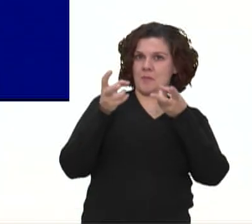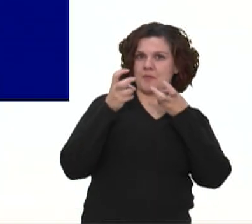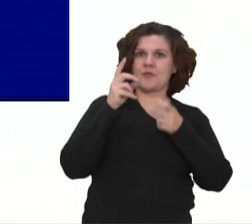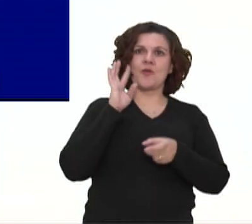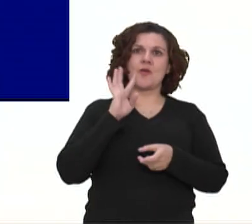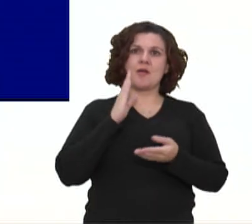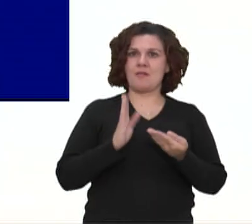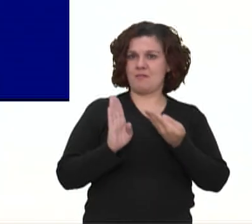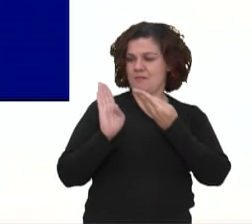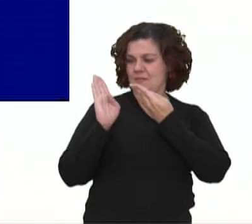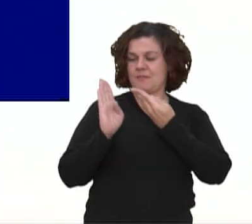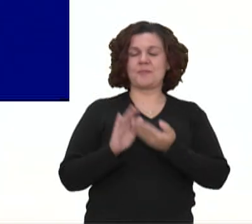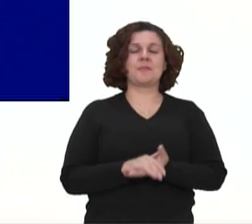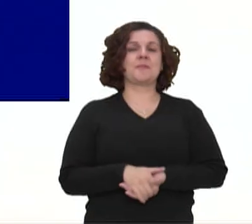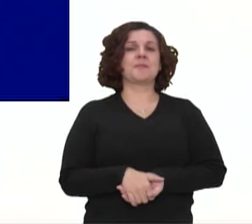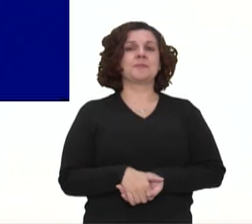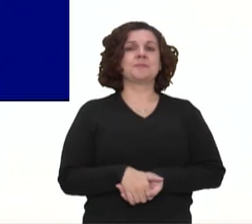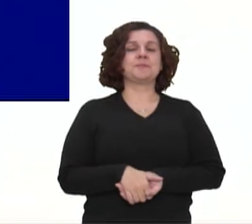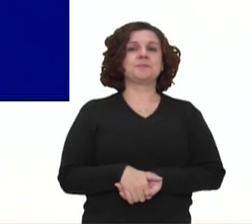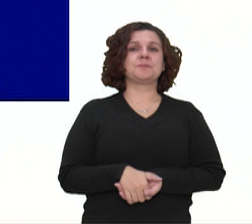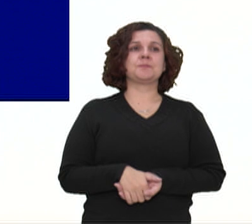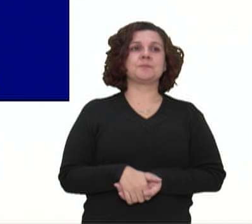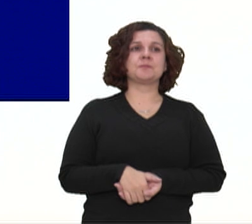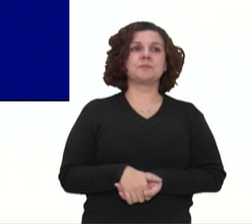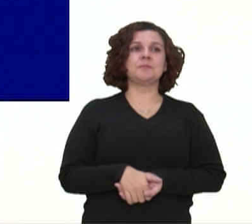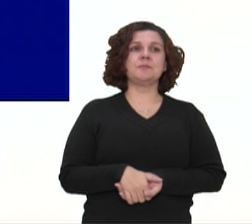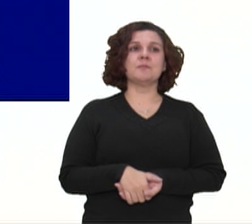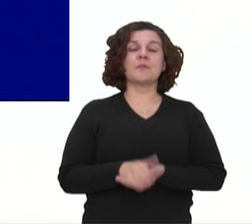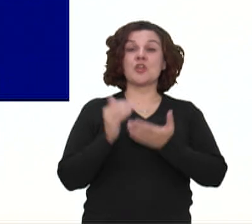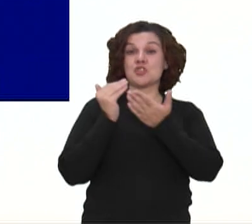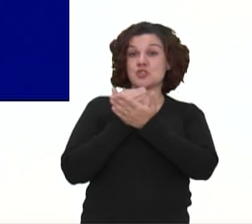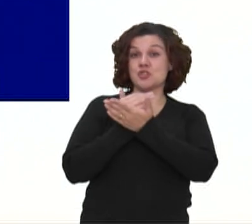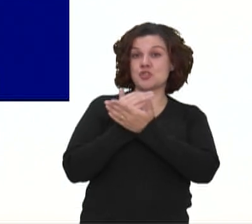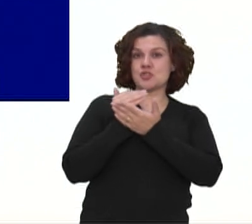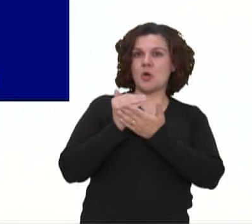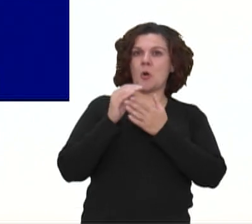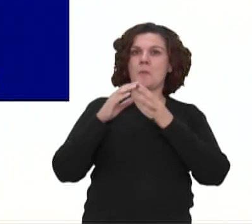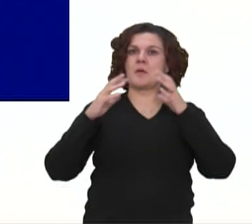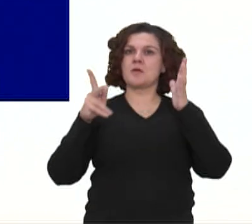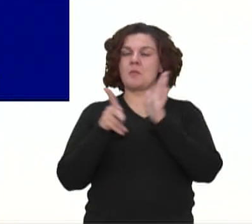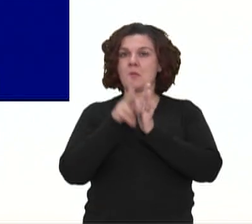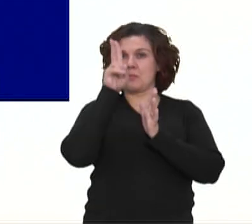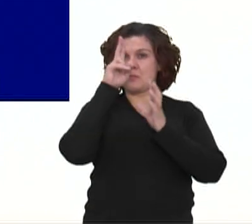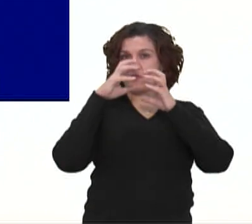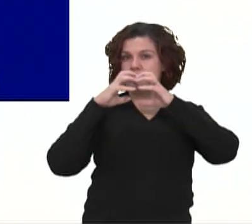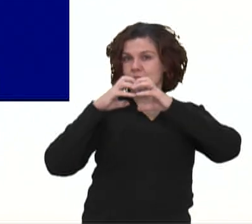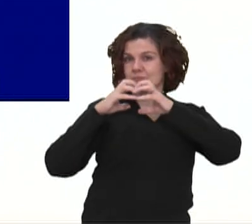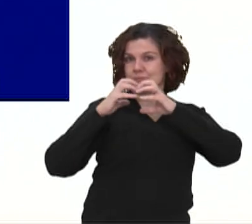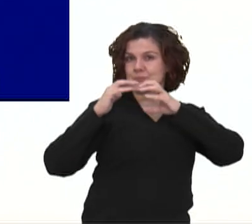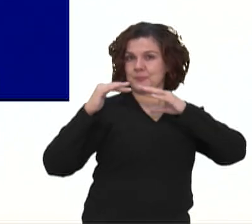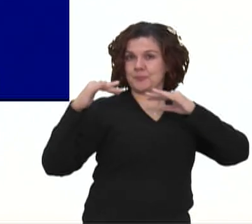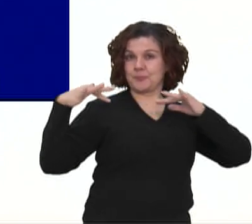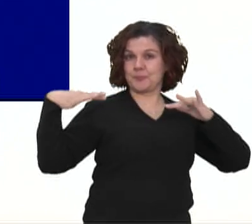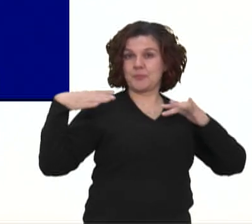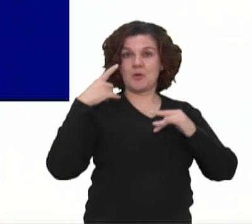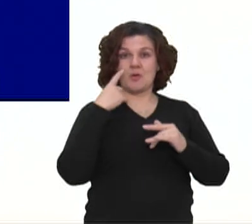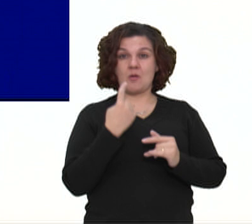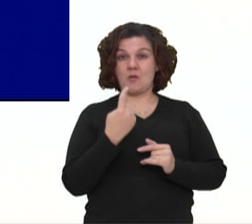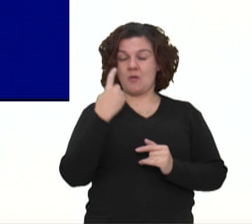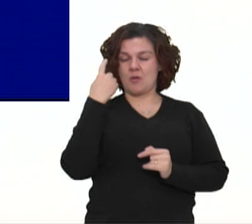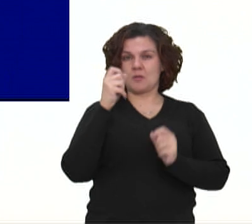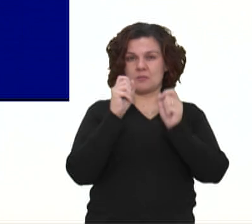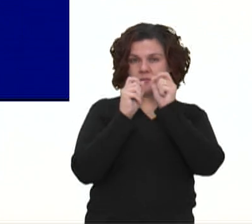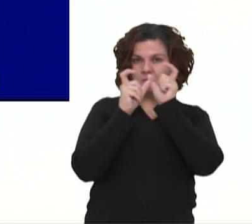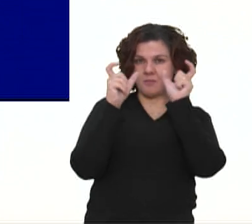essa animação, porque a gente já vai para um aspecto fisiográfico. Se você for ver com bastante atenção,